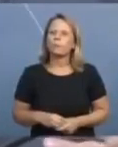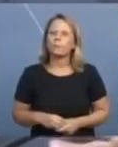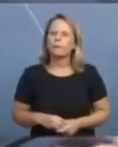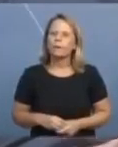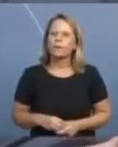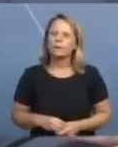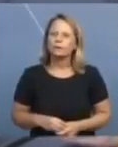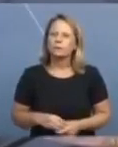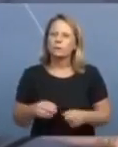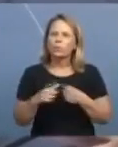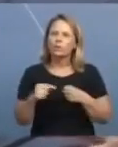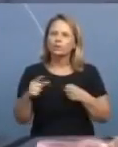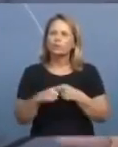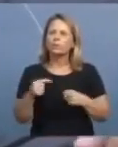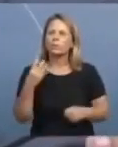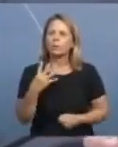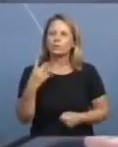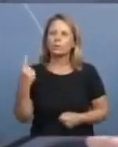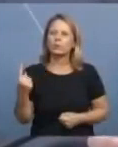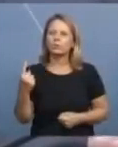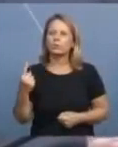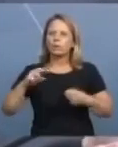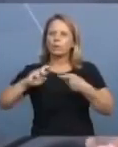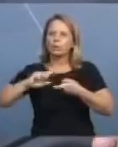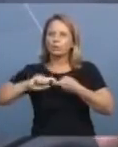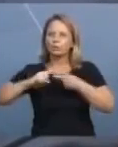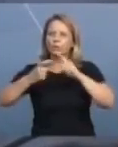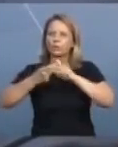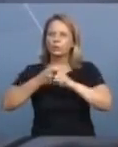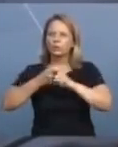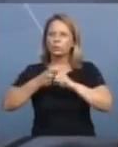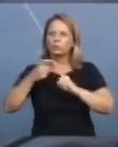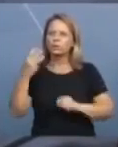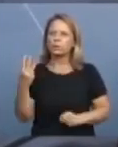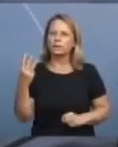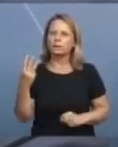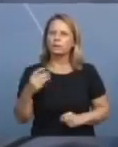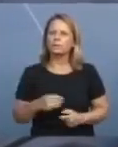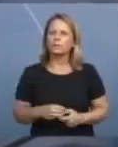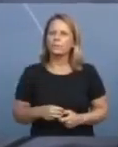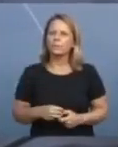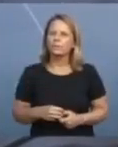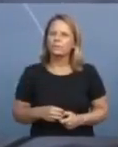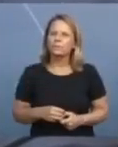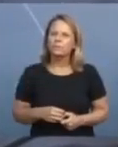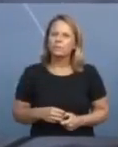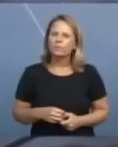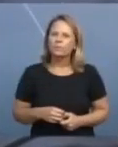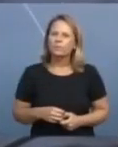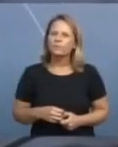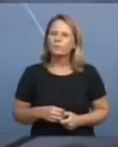atingiu 41 no inciso 33 que diz o seguinte